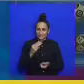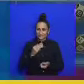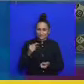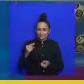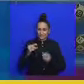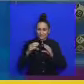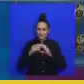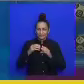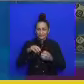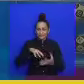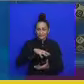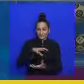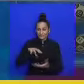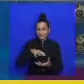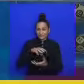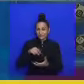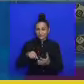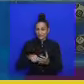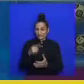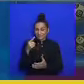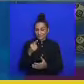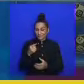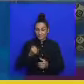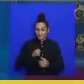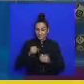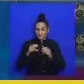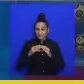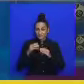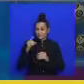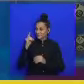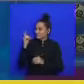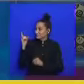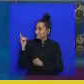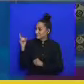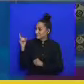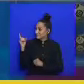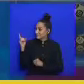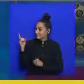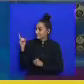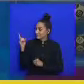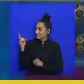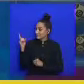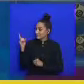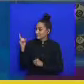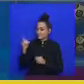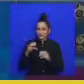Trinta e uma bolas dentro do nosso globo e já temos a primeira bola. Bola laranja número 19.